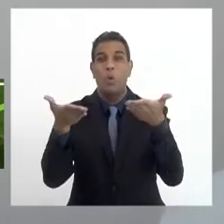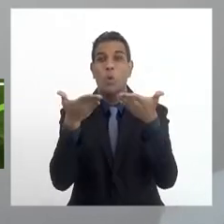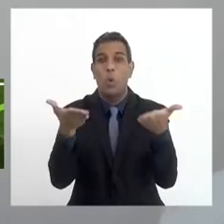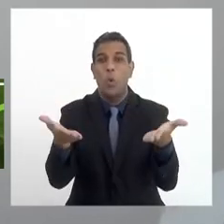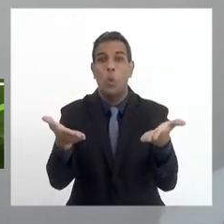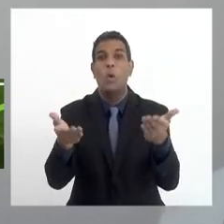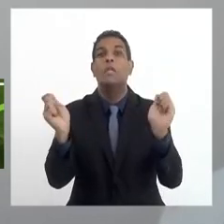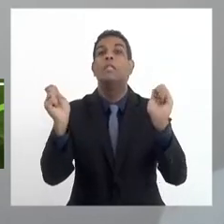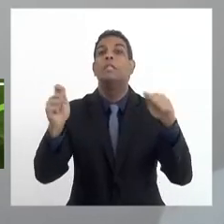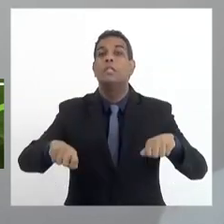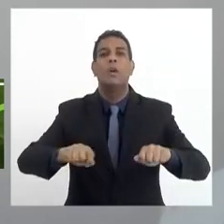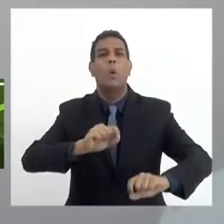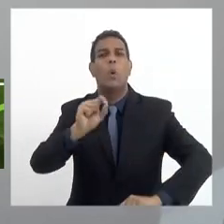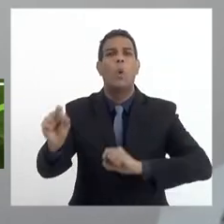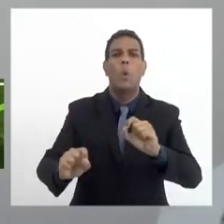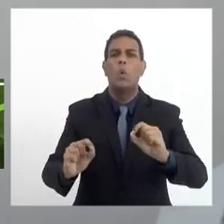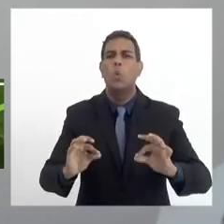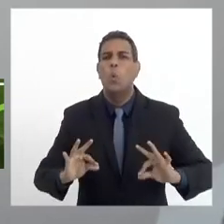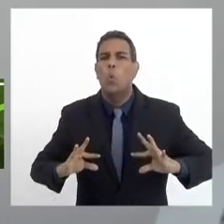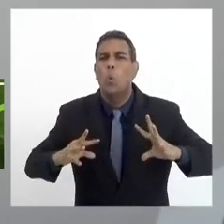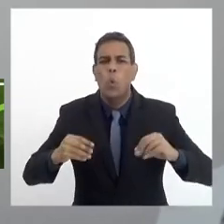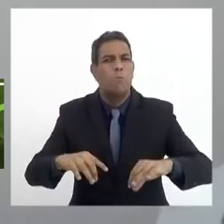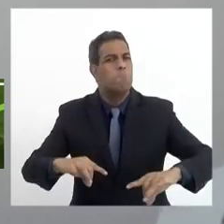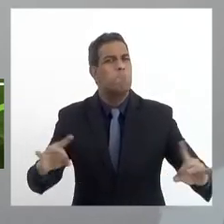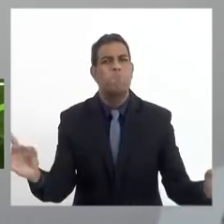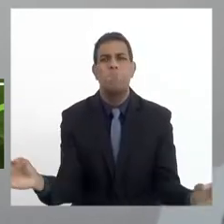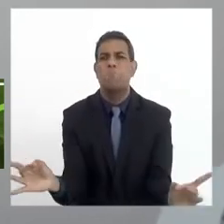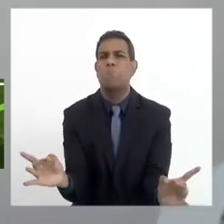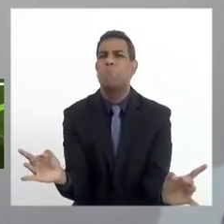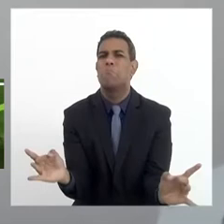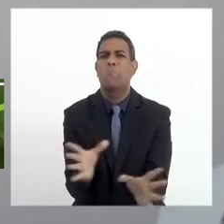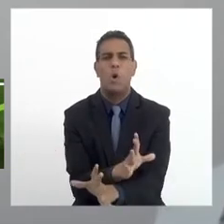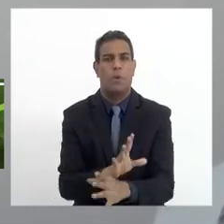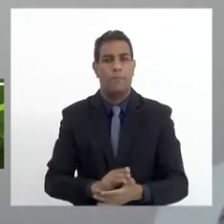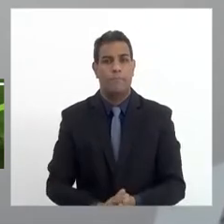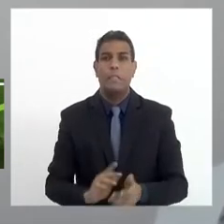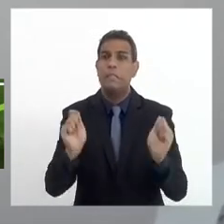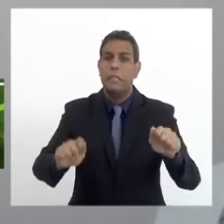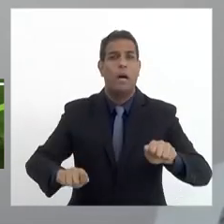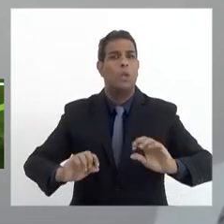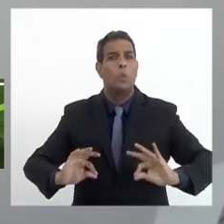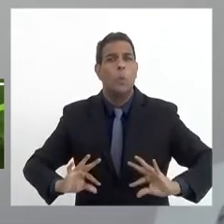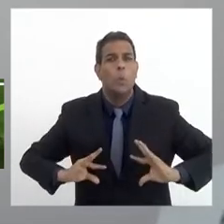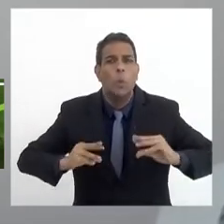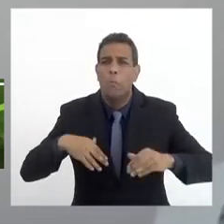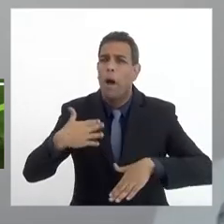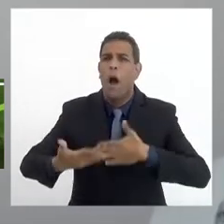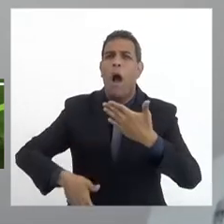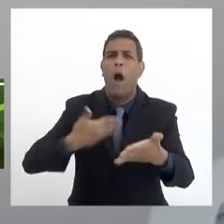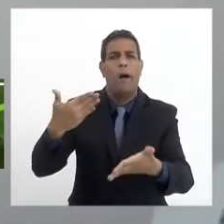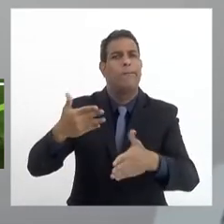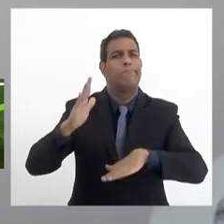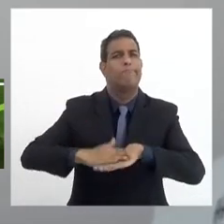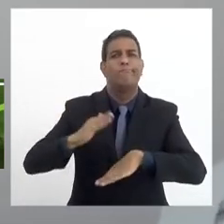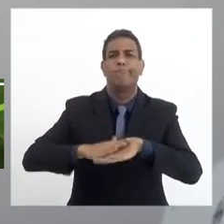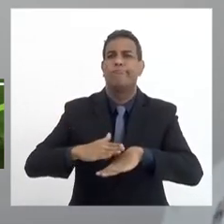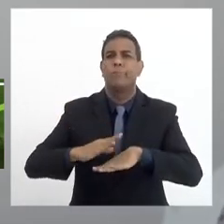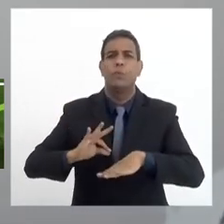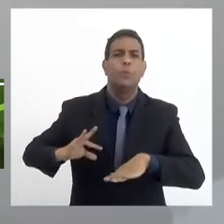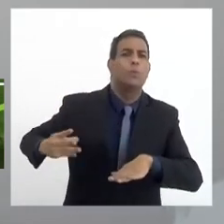podem absolutamente tudo. Elas podem absolutamente tudo. Podem desenvolver todas as suas potencialidades. Todas.